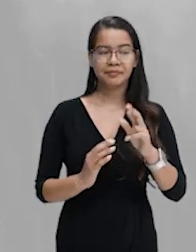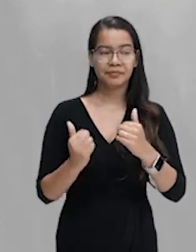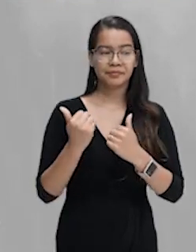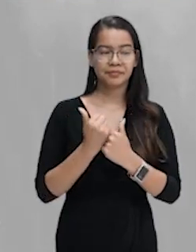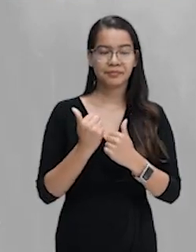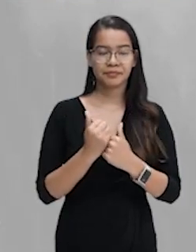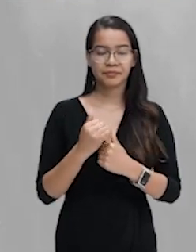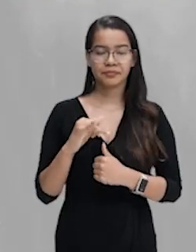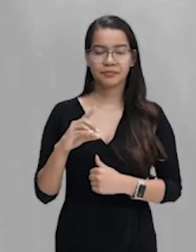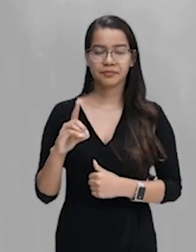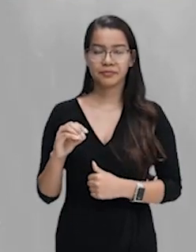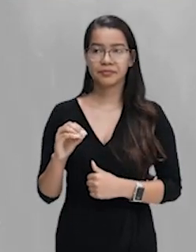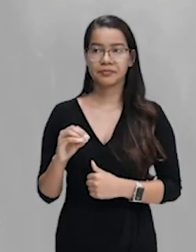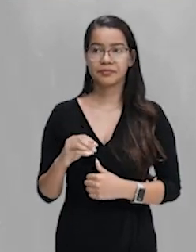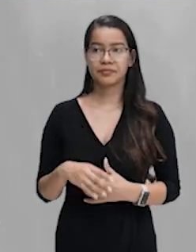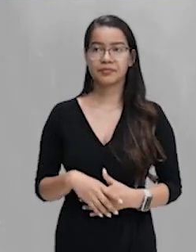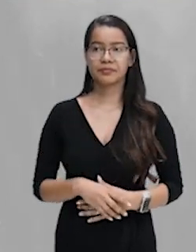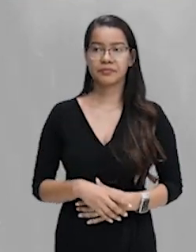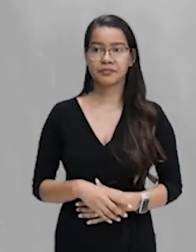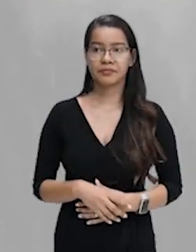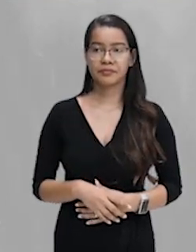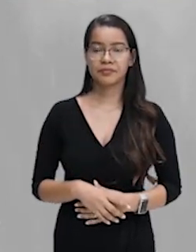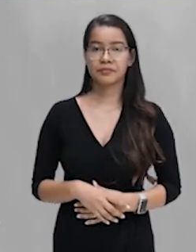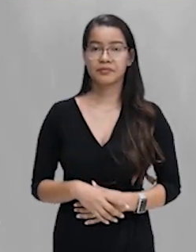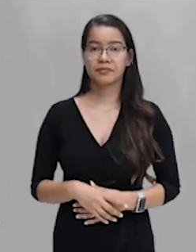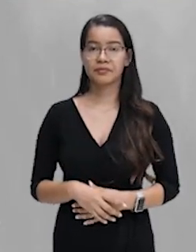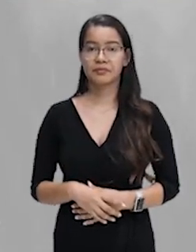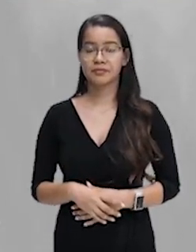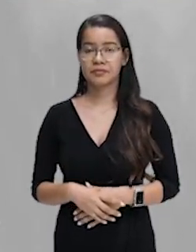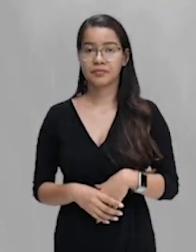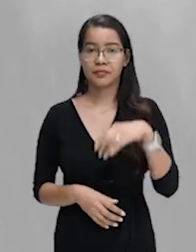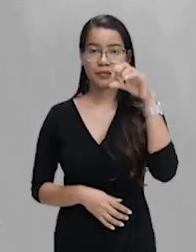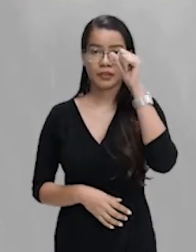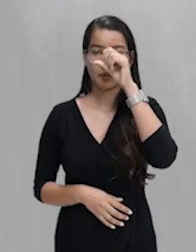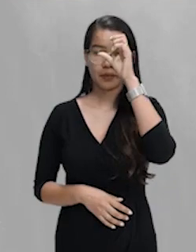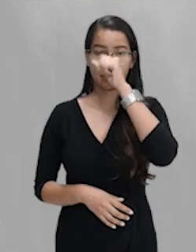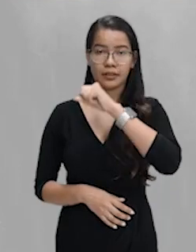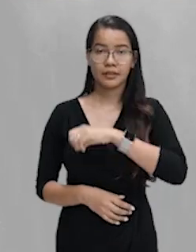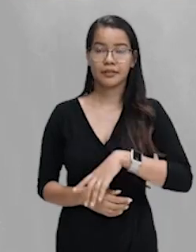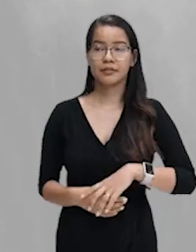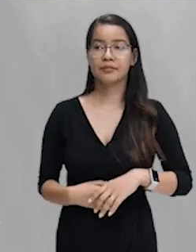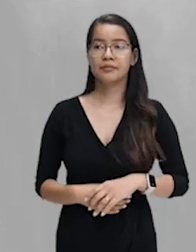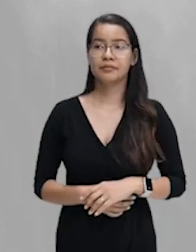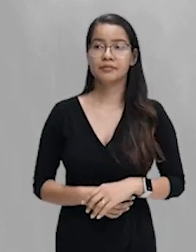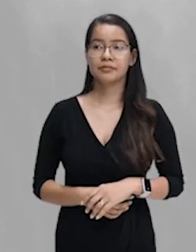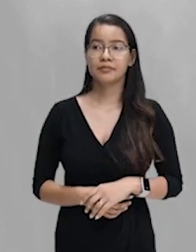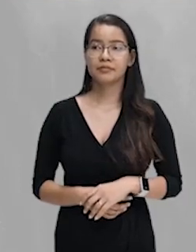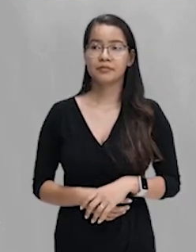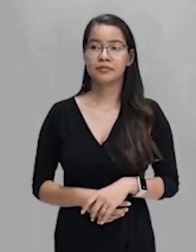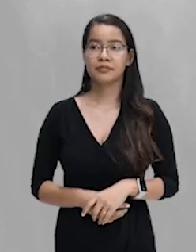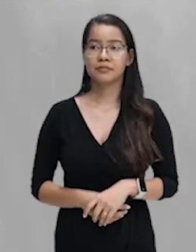ido. Então, eu aprender, aprendido, né?